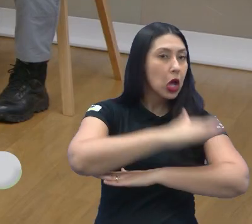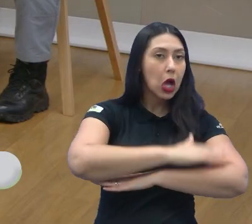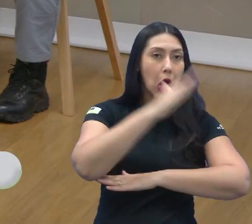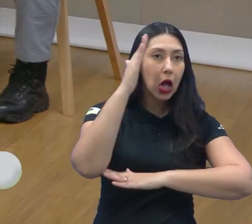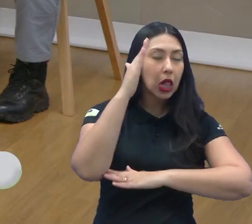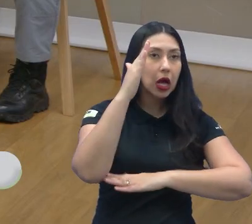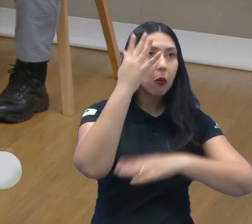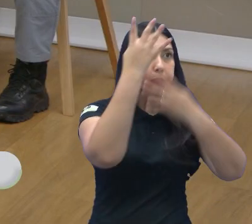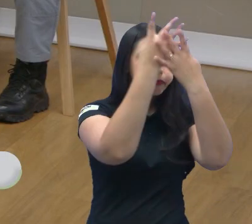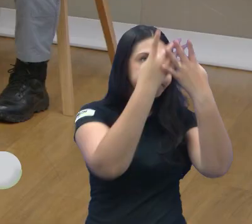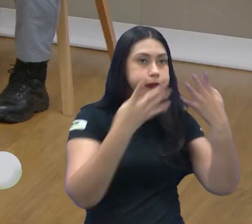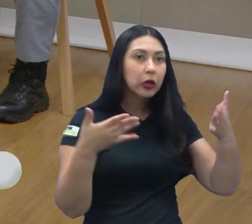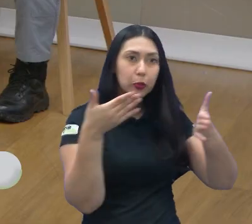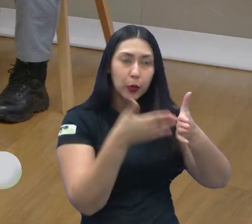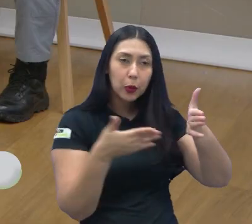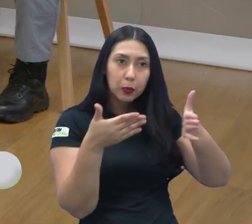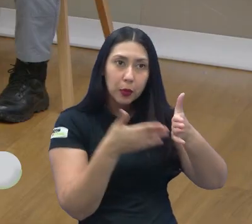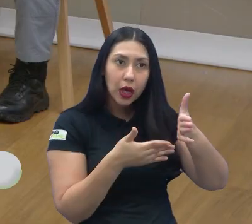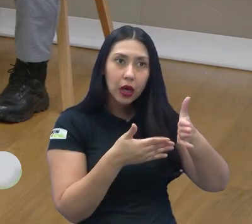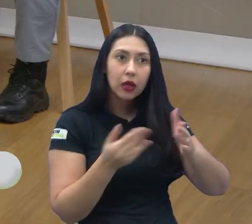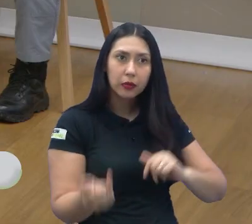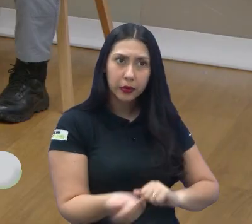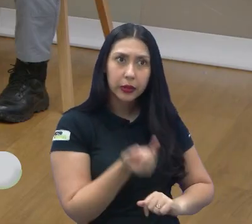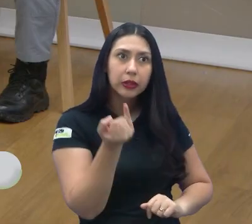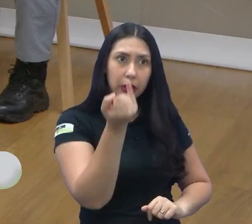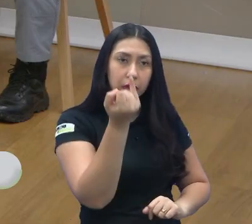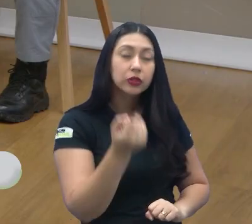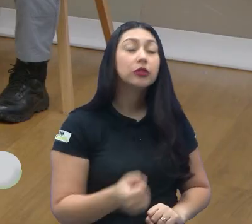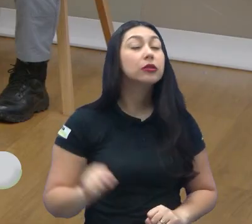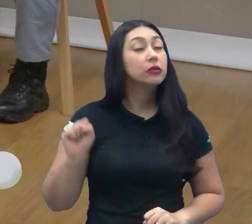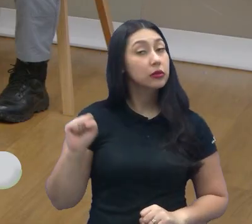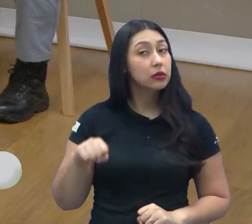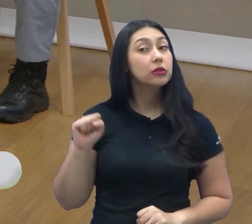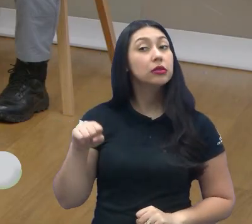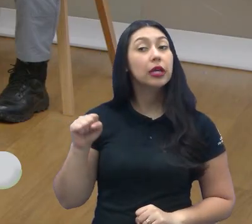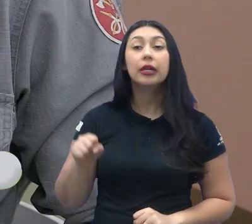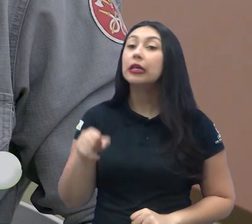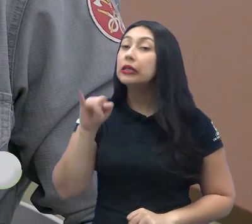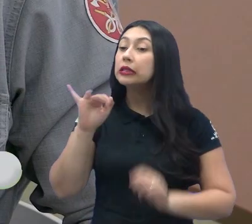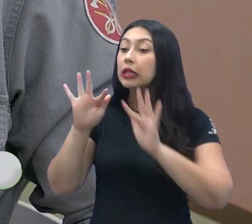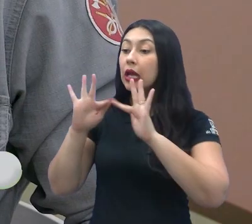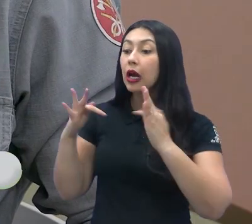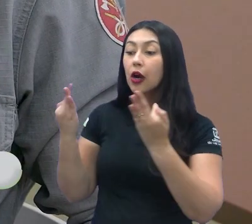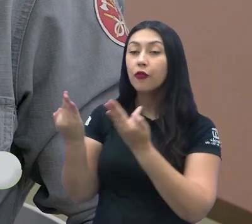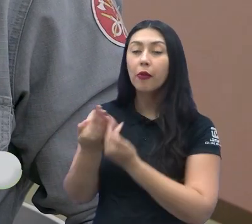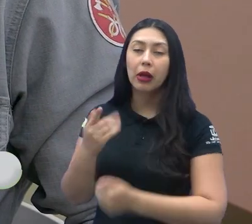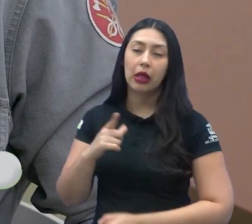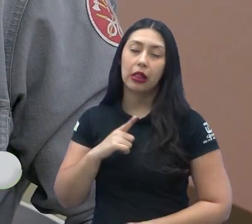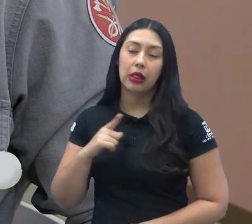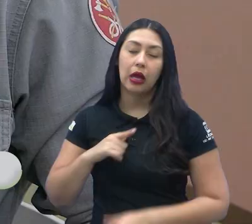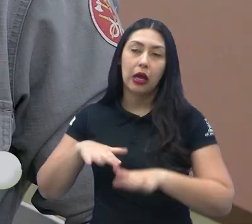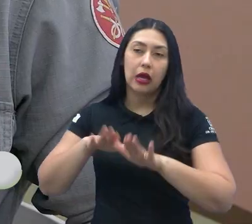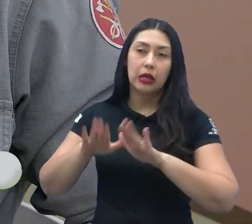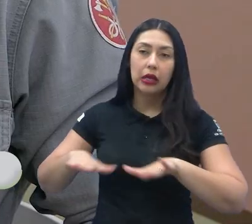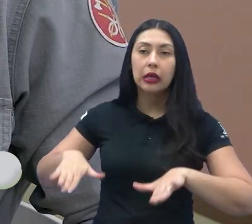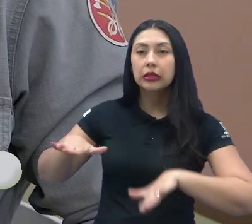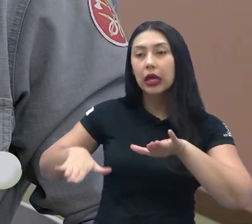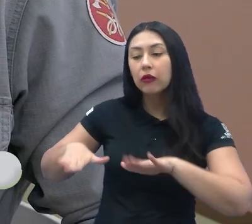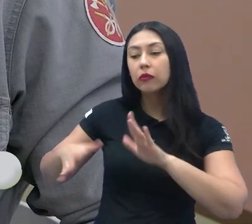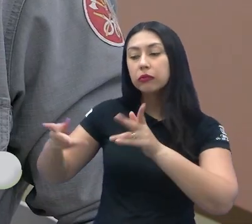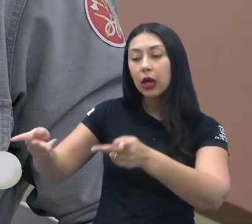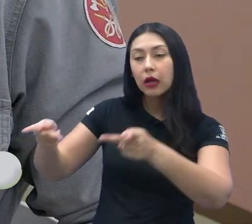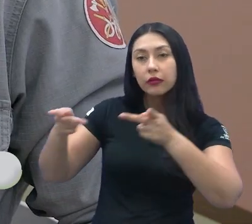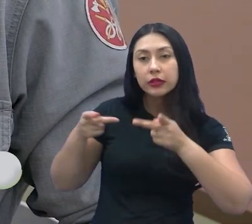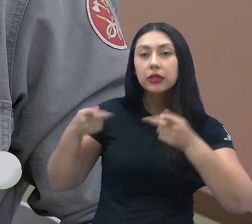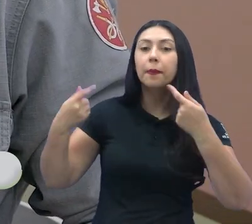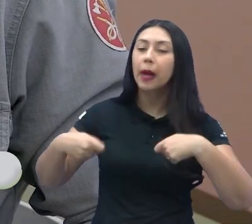uma janela, é importante ficar atento também, né? Sim, é importante. Se na sua família tem alguma criança que costuma visitar a sua casa, é uma medida